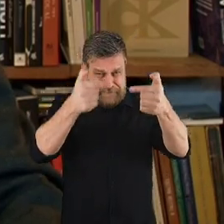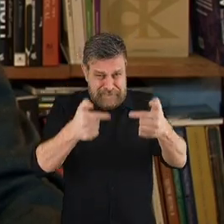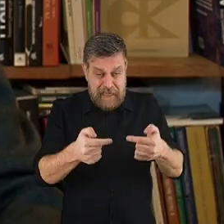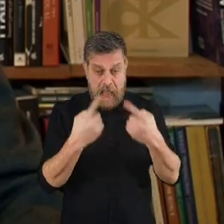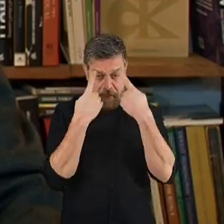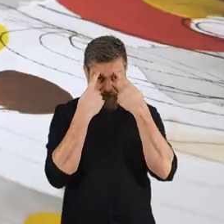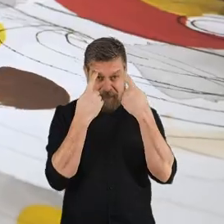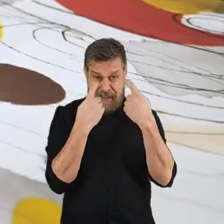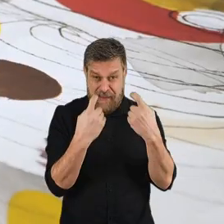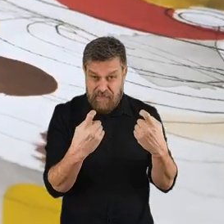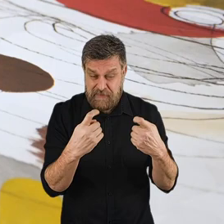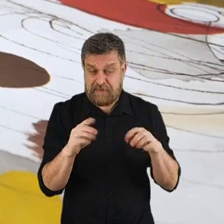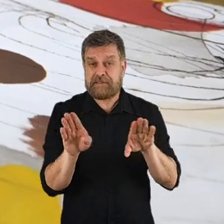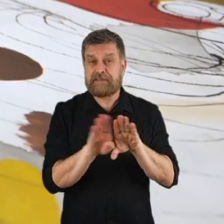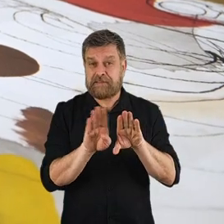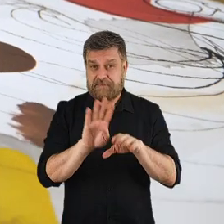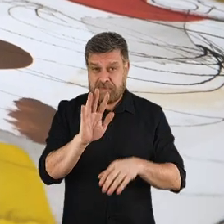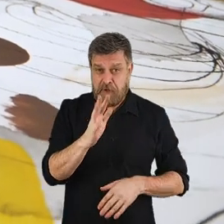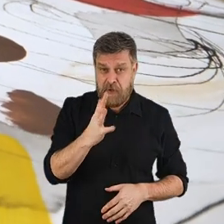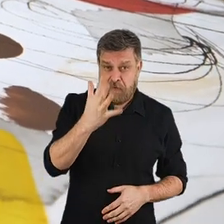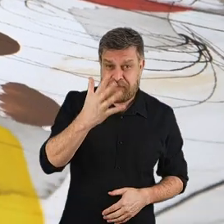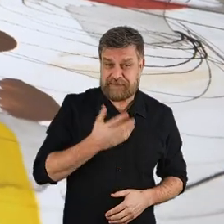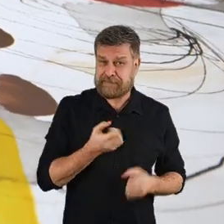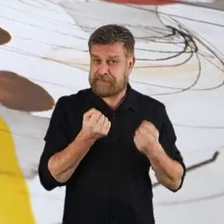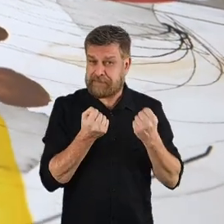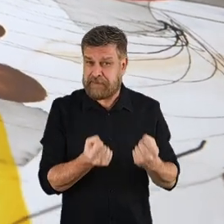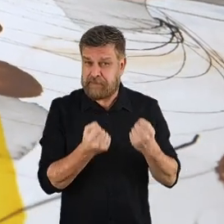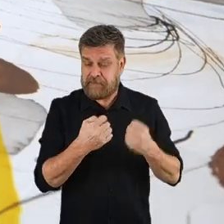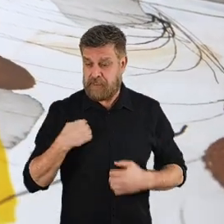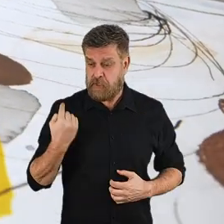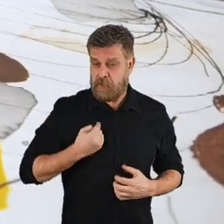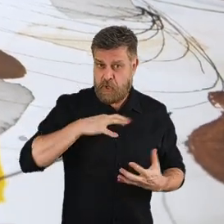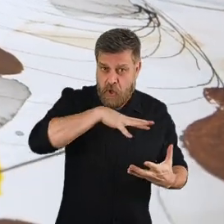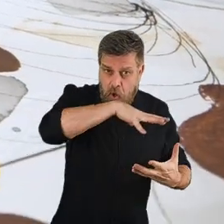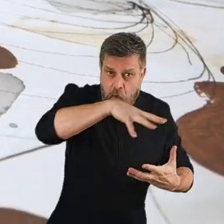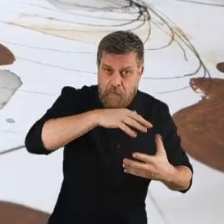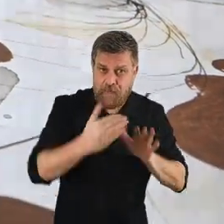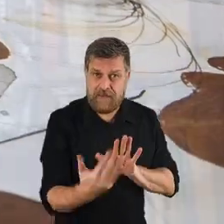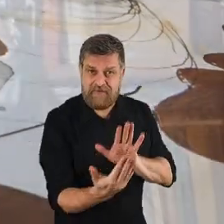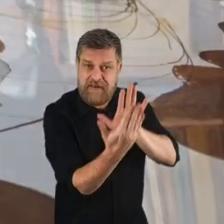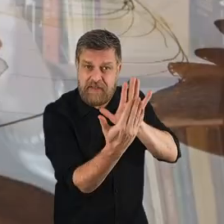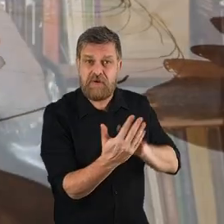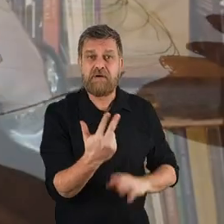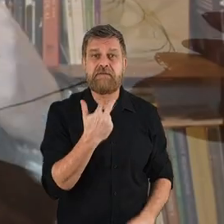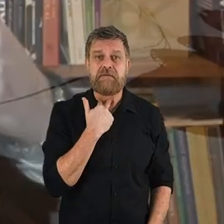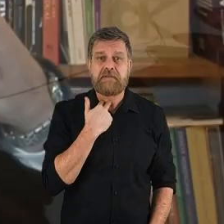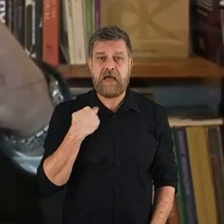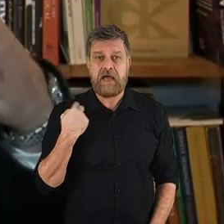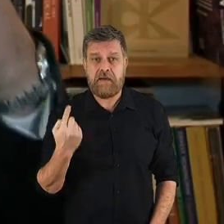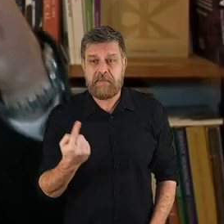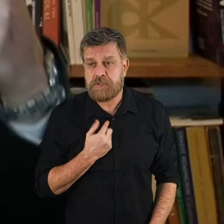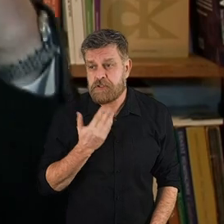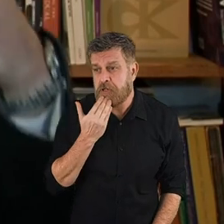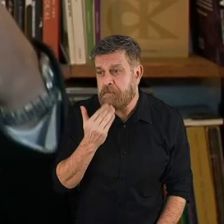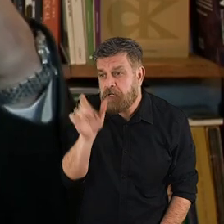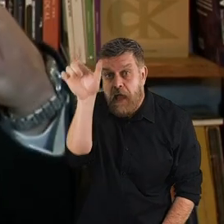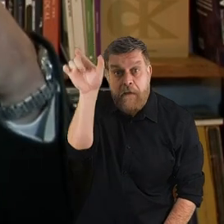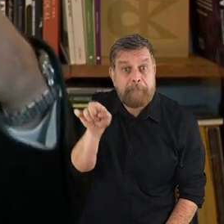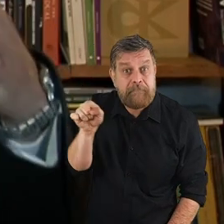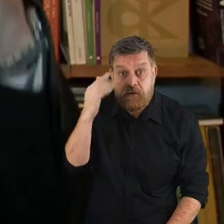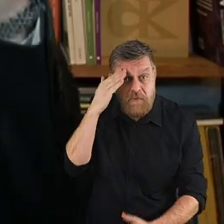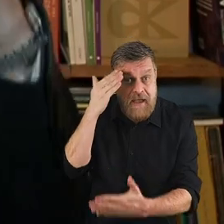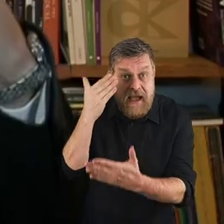violentos, mais truculentos e mais pesados que a gente possa imaginar. Não adianta a gente pedir para uma pessoa cujas